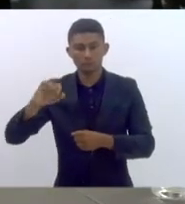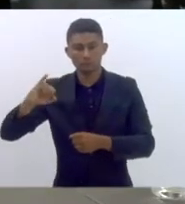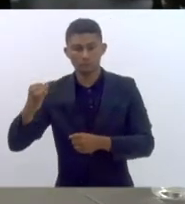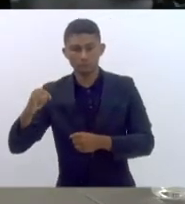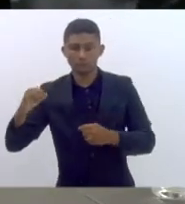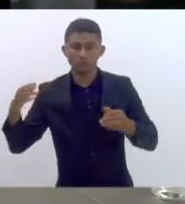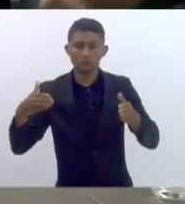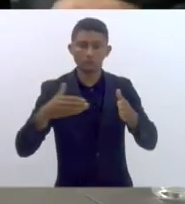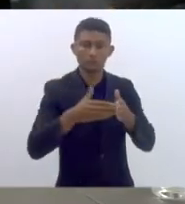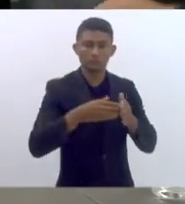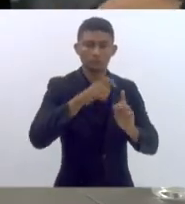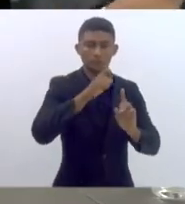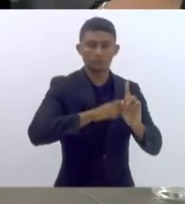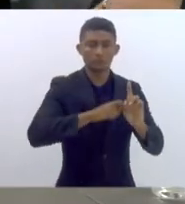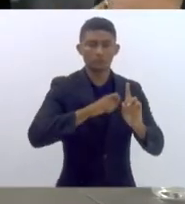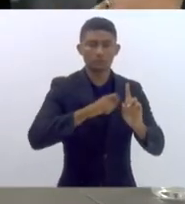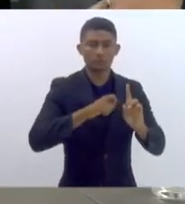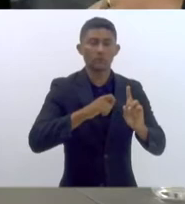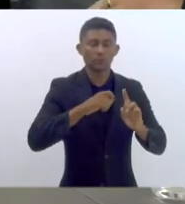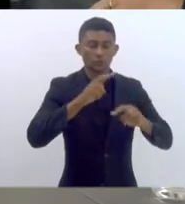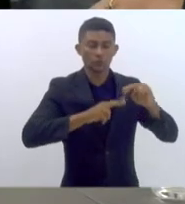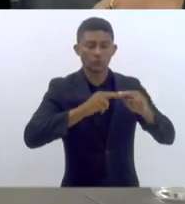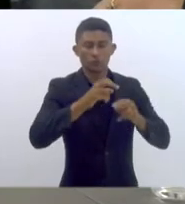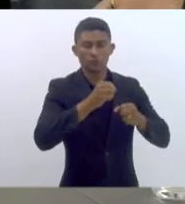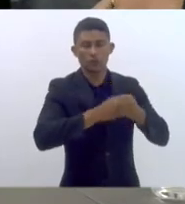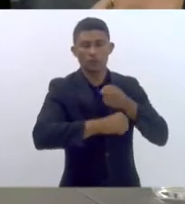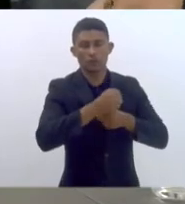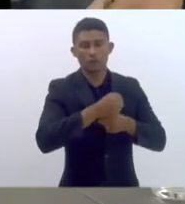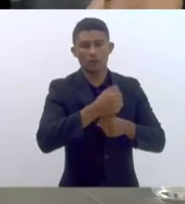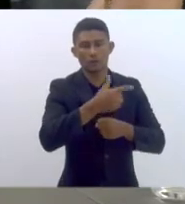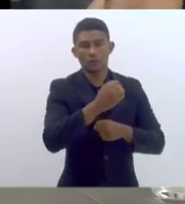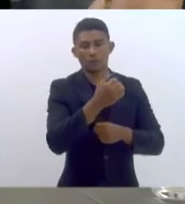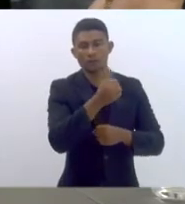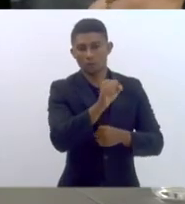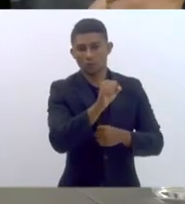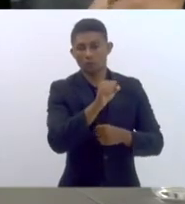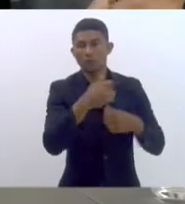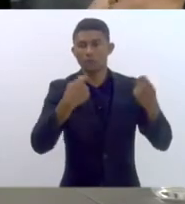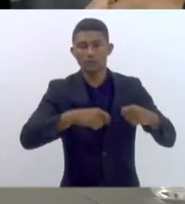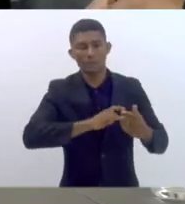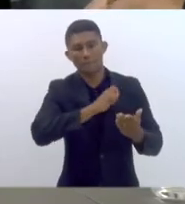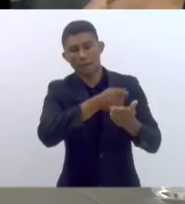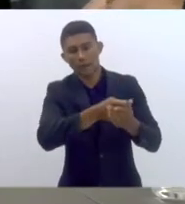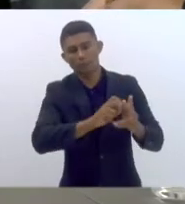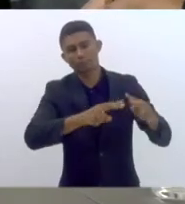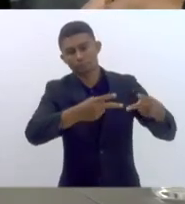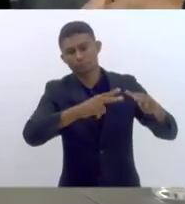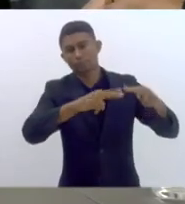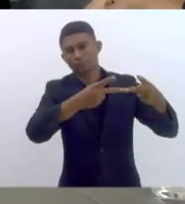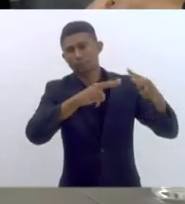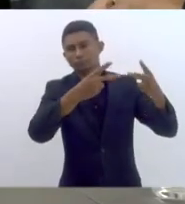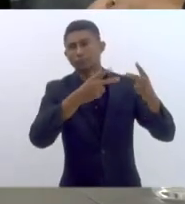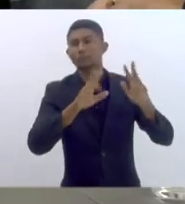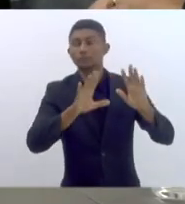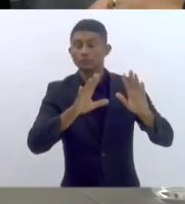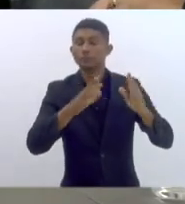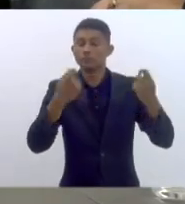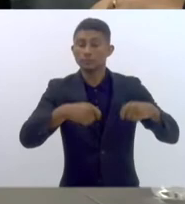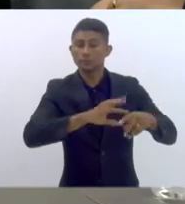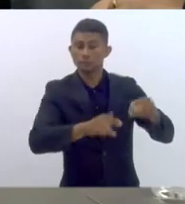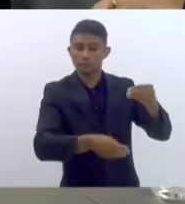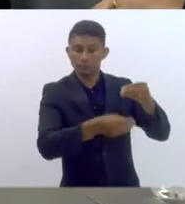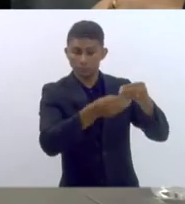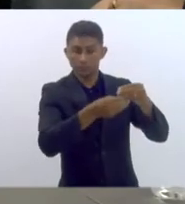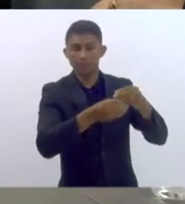escalonada. Mas, para isso, você tinha que assinar um termo aditivo, e aí esse termo aditivo só foi regulamentado em setembro de 2017, quando